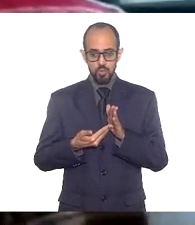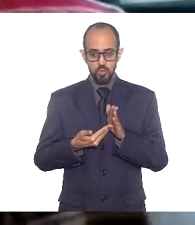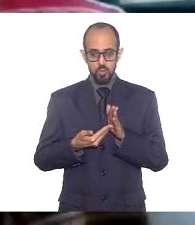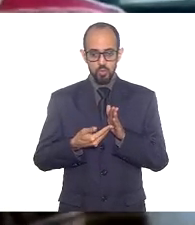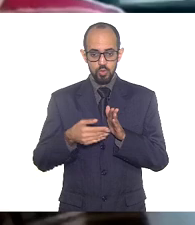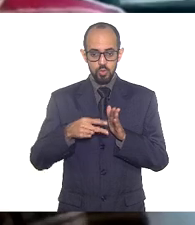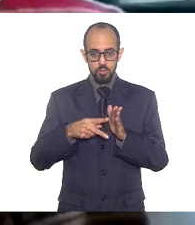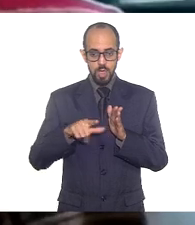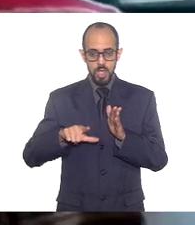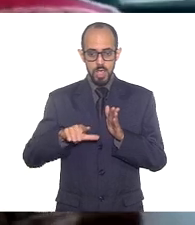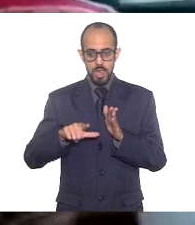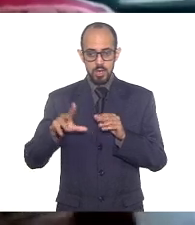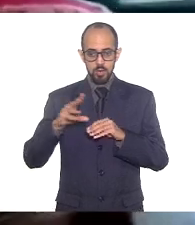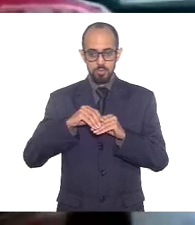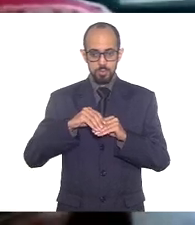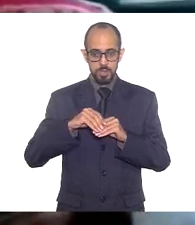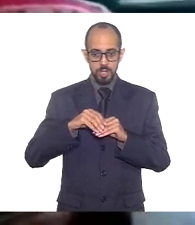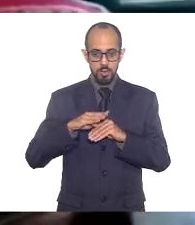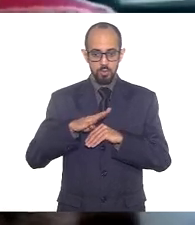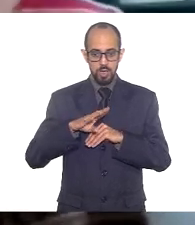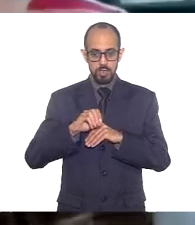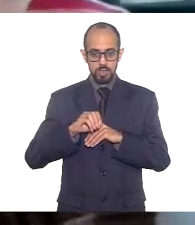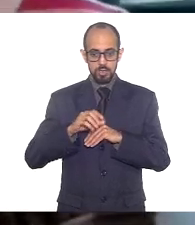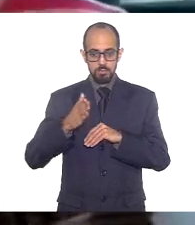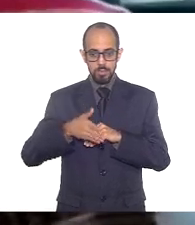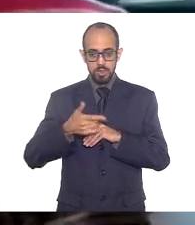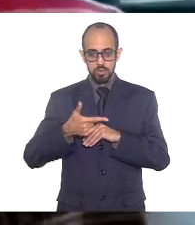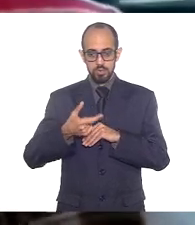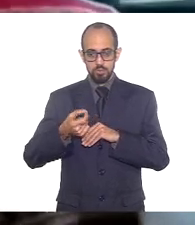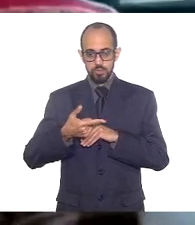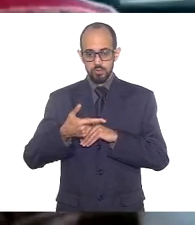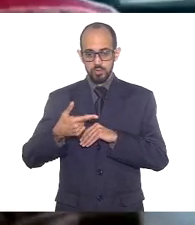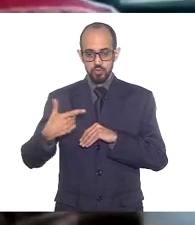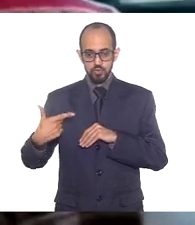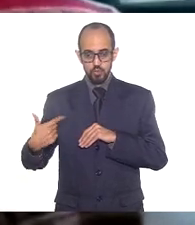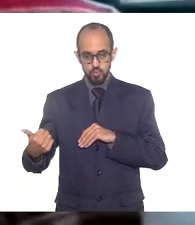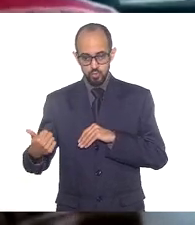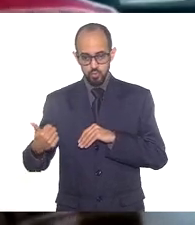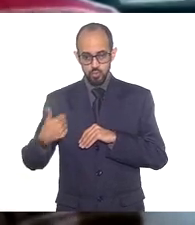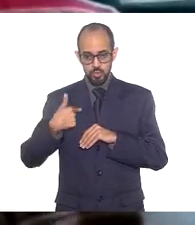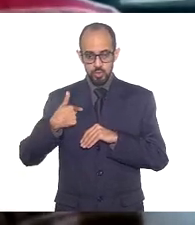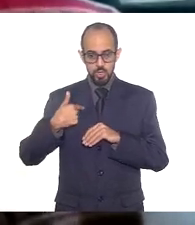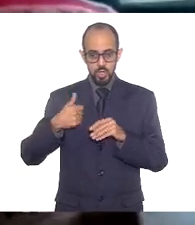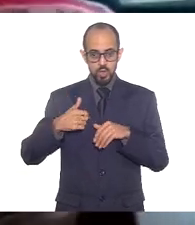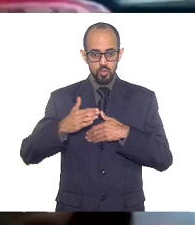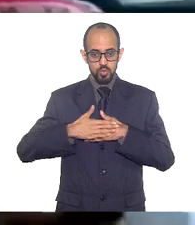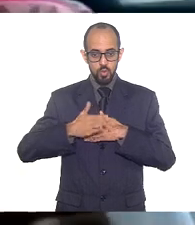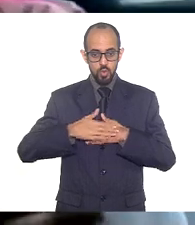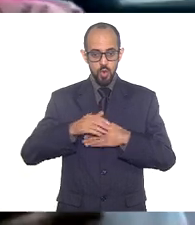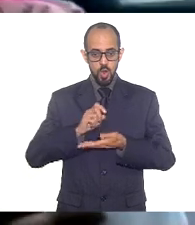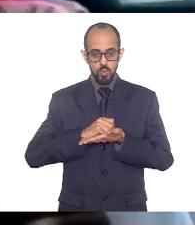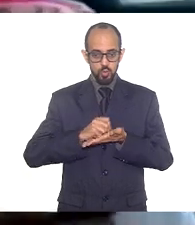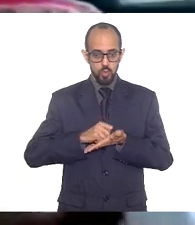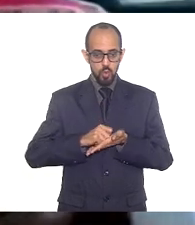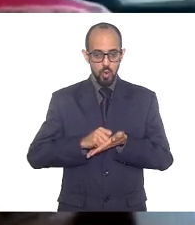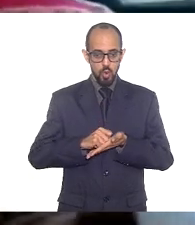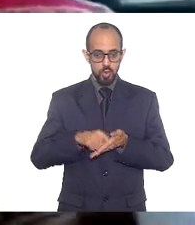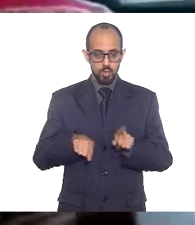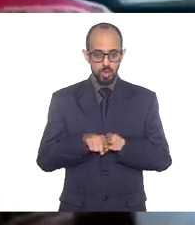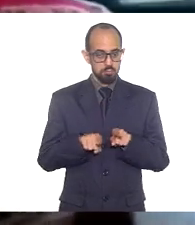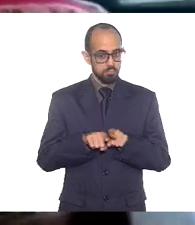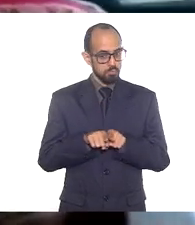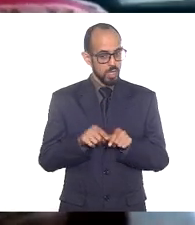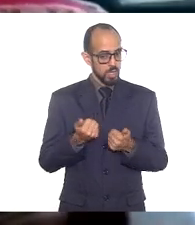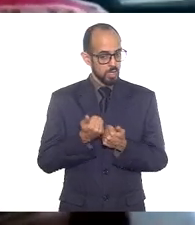projeto de lei complementar 40 de 21 suporte eu sou autor e como já foi dito